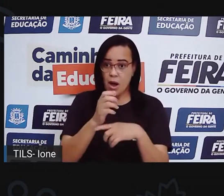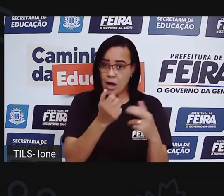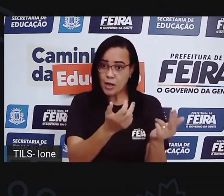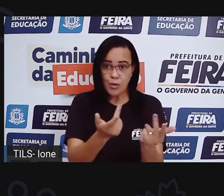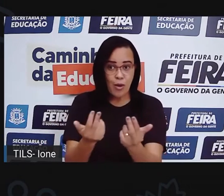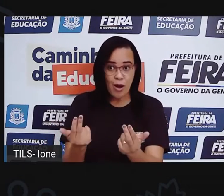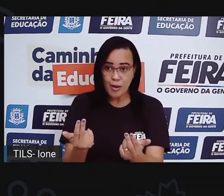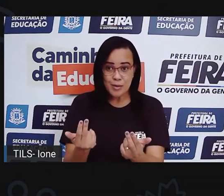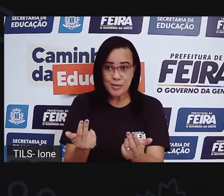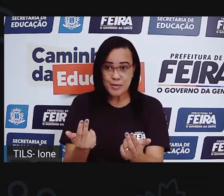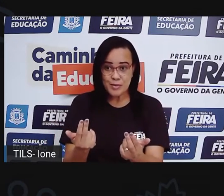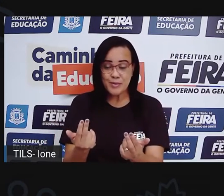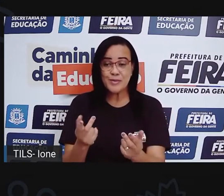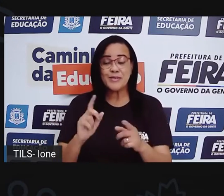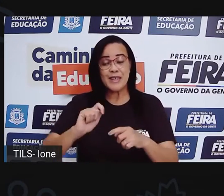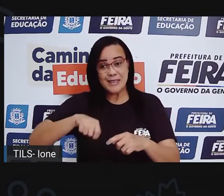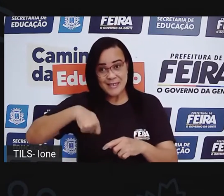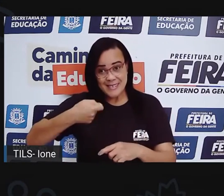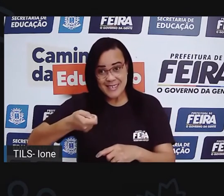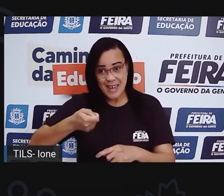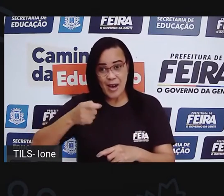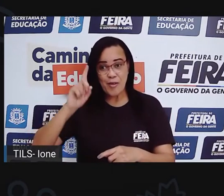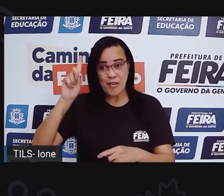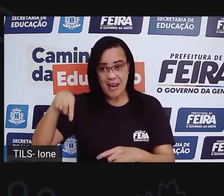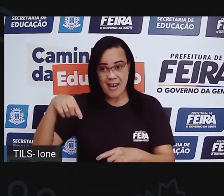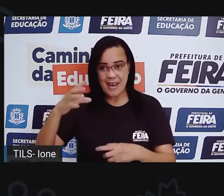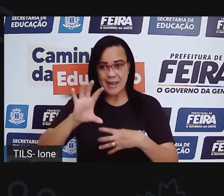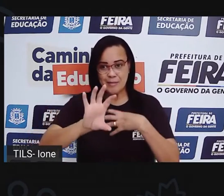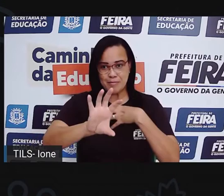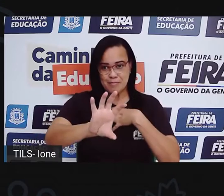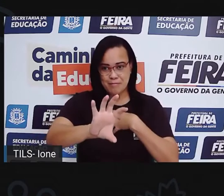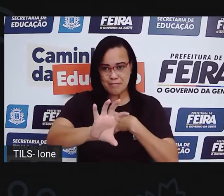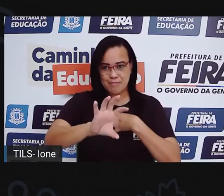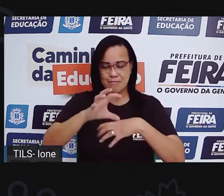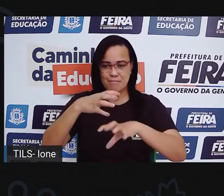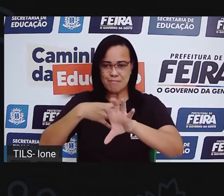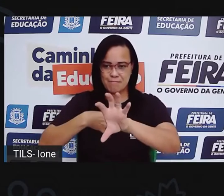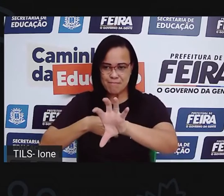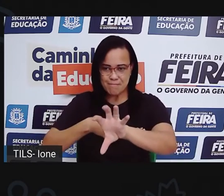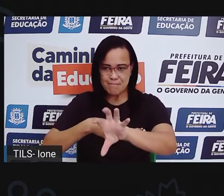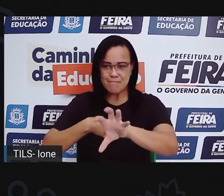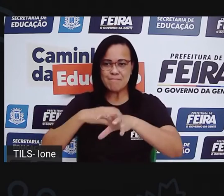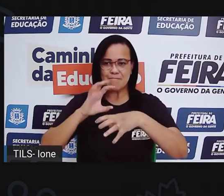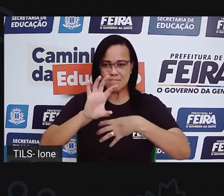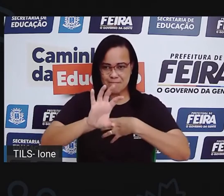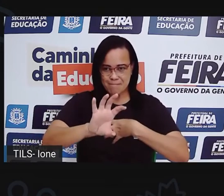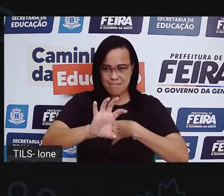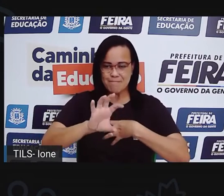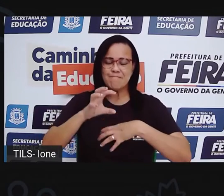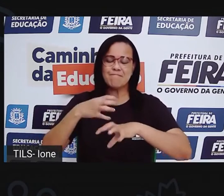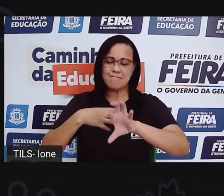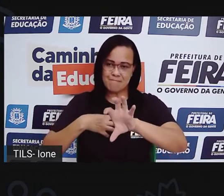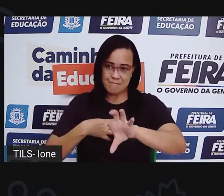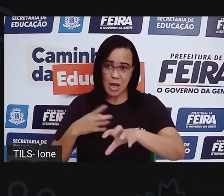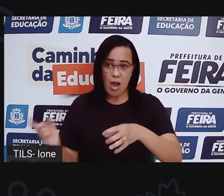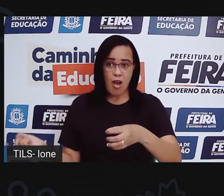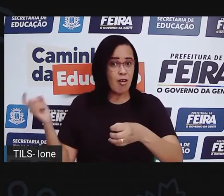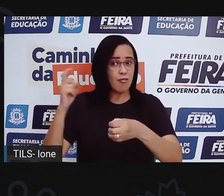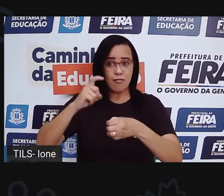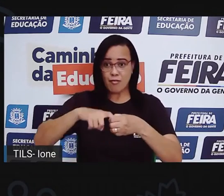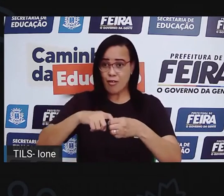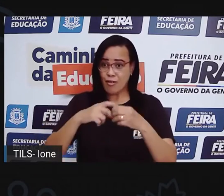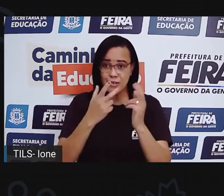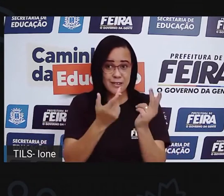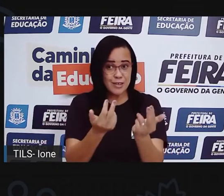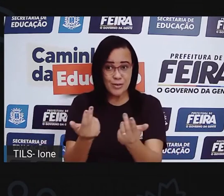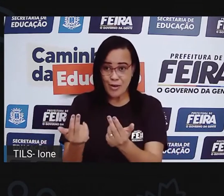for gentil, essa boa ação que eu fiz vai retornar para mim depois, em algum momento. Né? A gente não faz, né, a